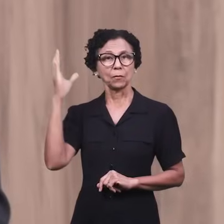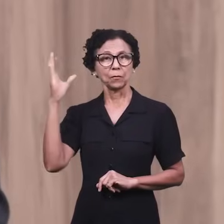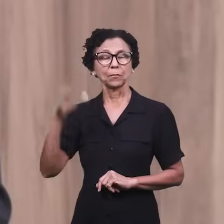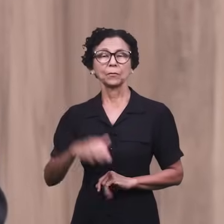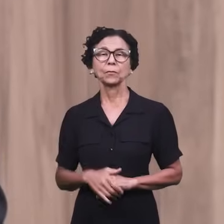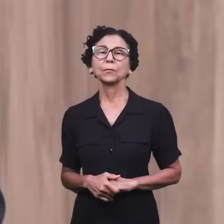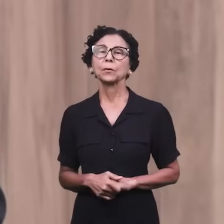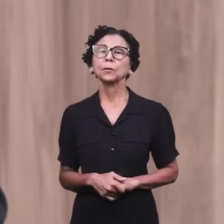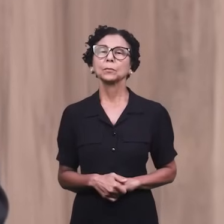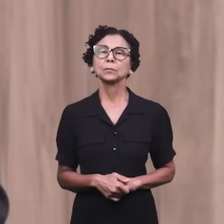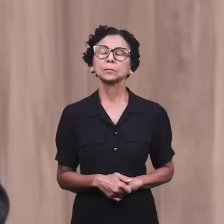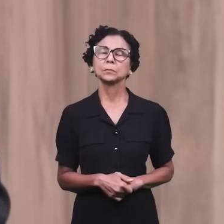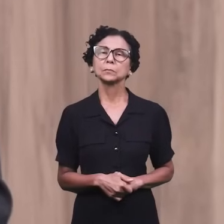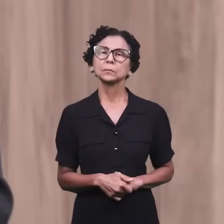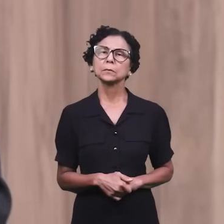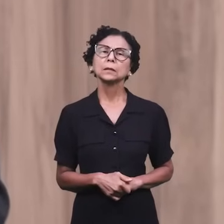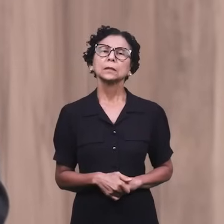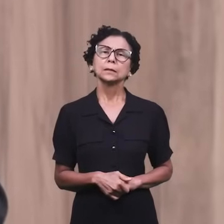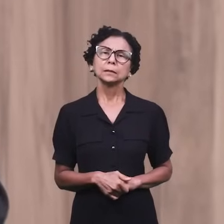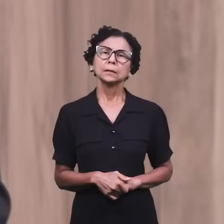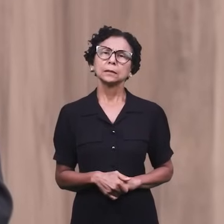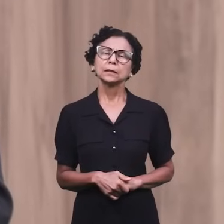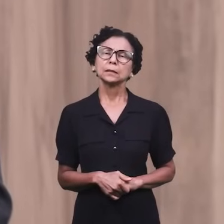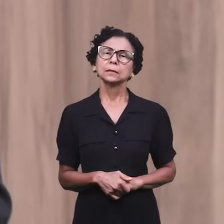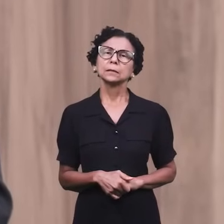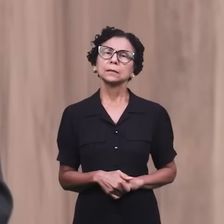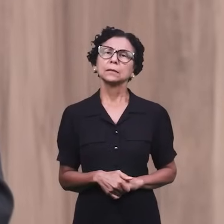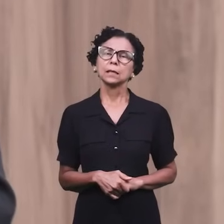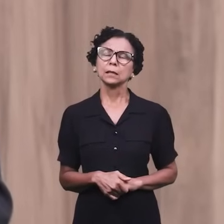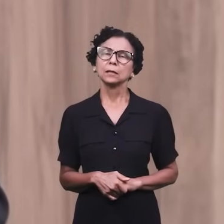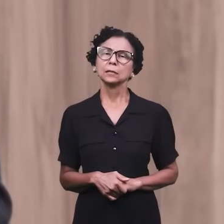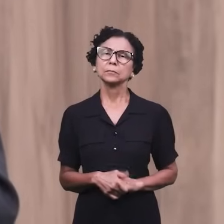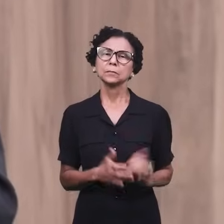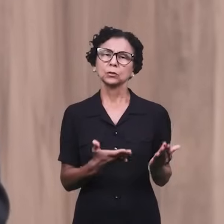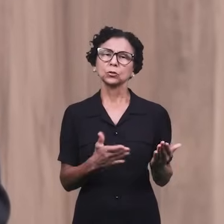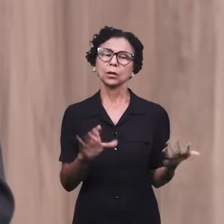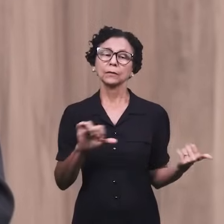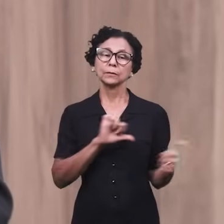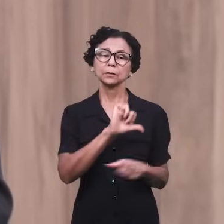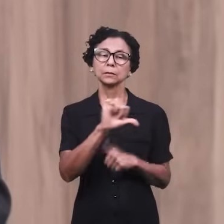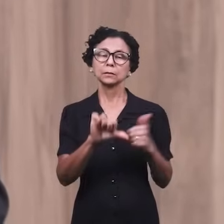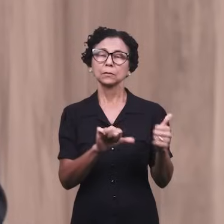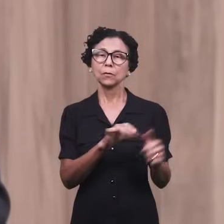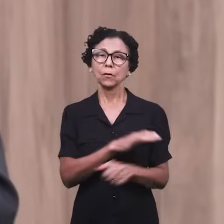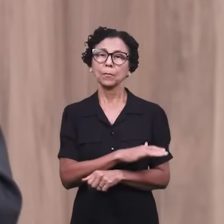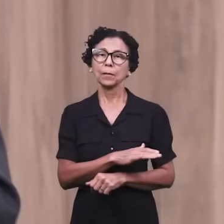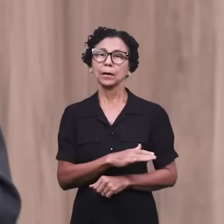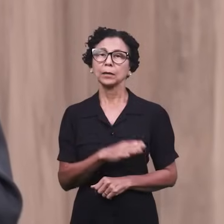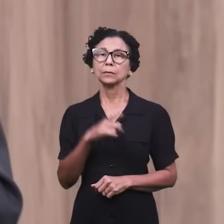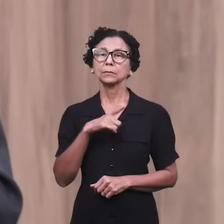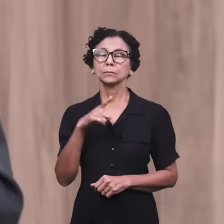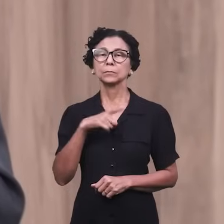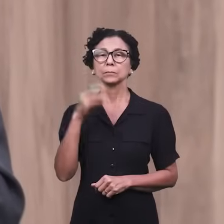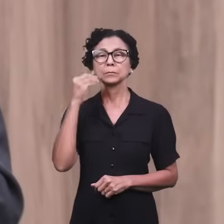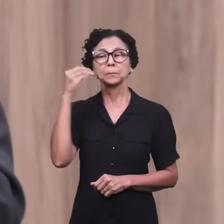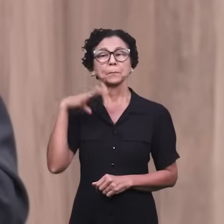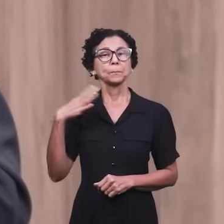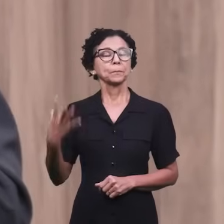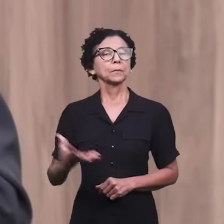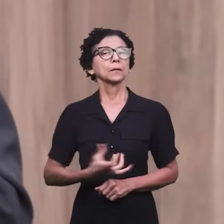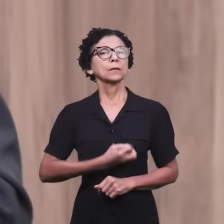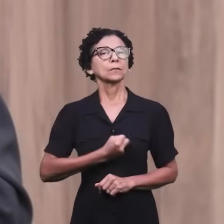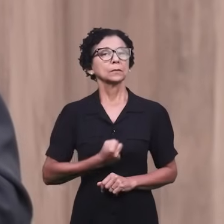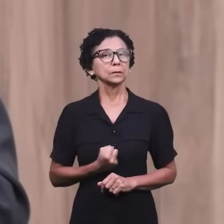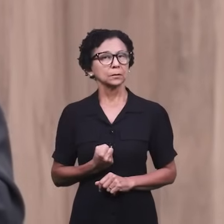Ele tem transformado a sua vida e ela terá experiência de salvação e ela servirá